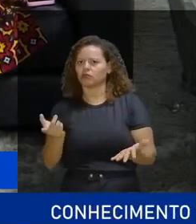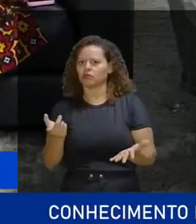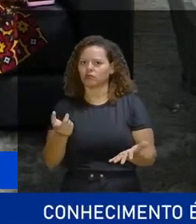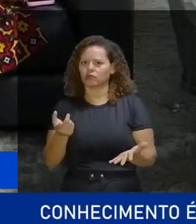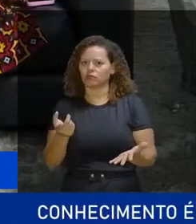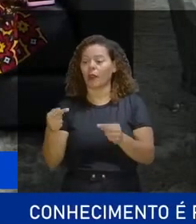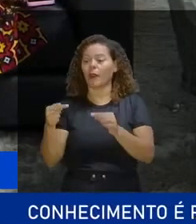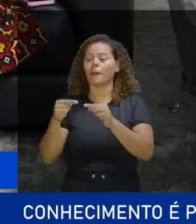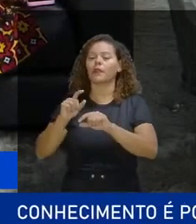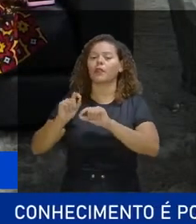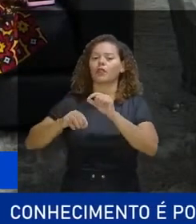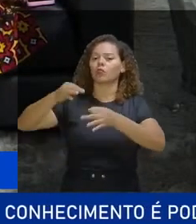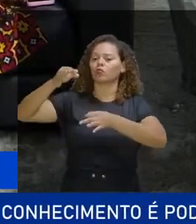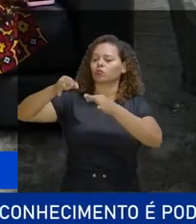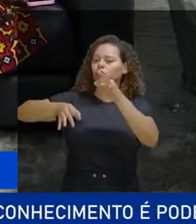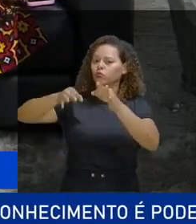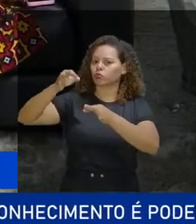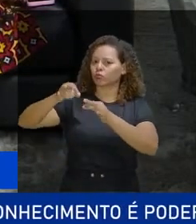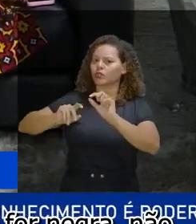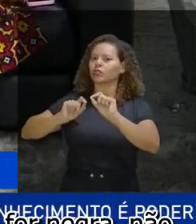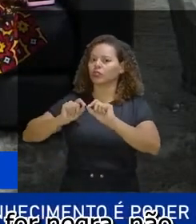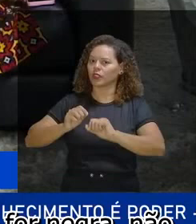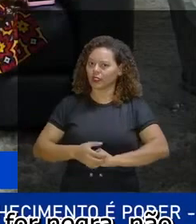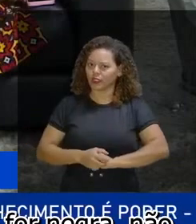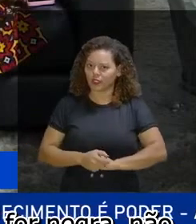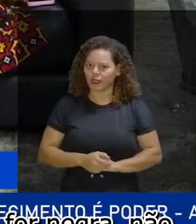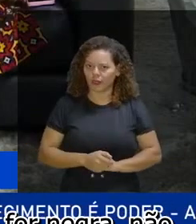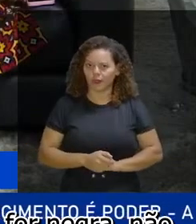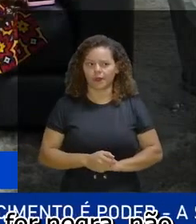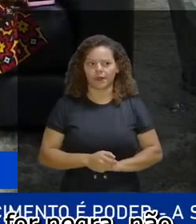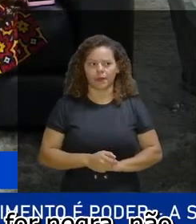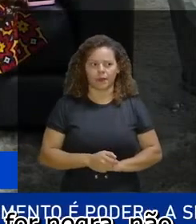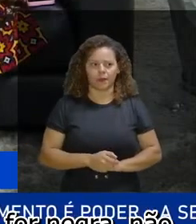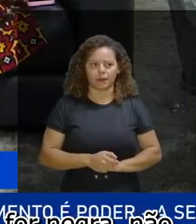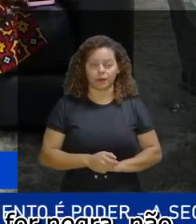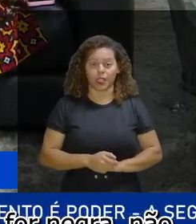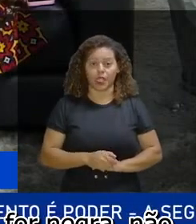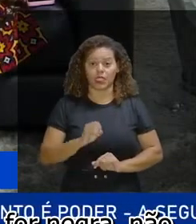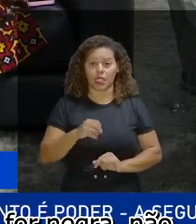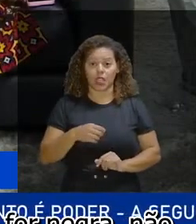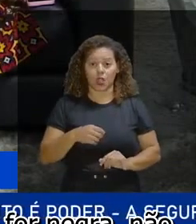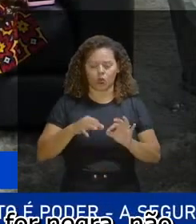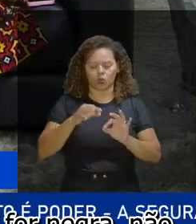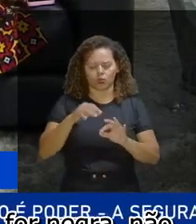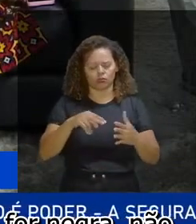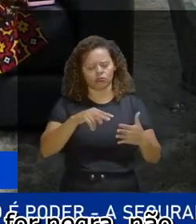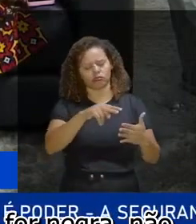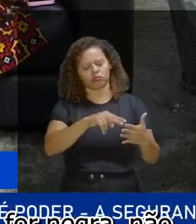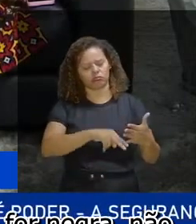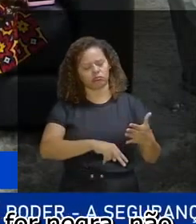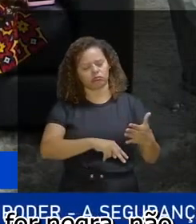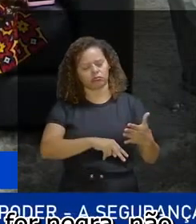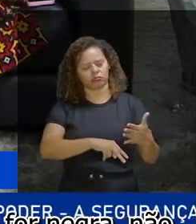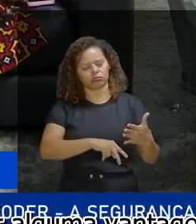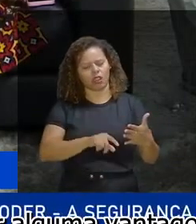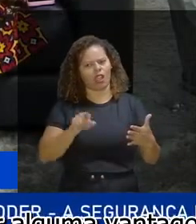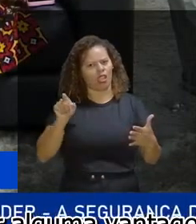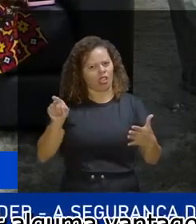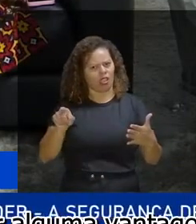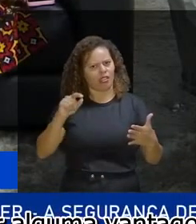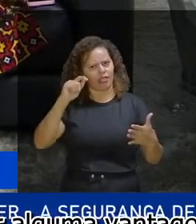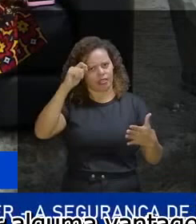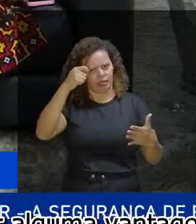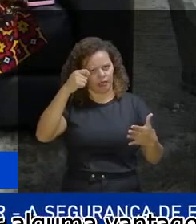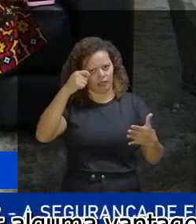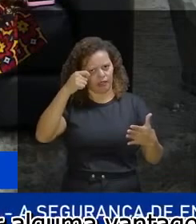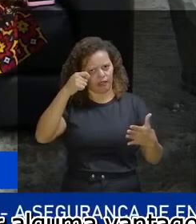é bom dizer isso para todos, o juiz, quando ele pegar essa resolução, se a pessoa não for negra, não for